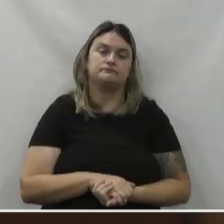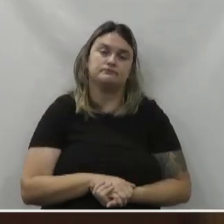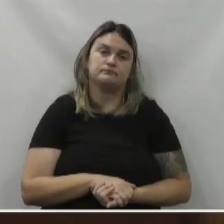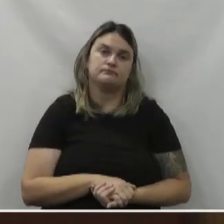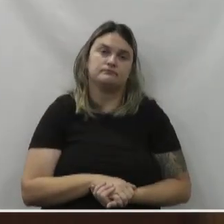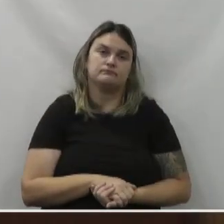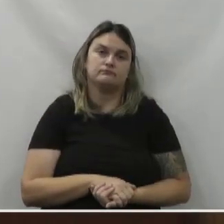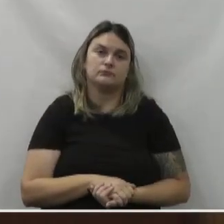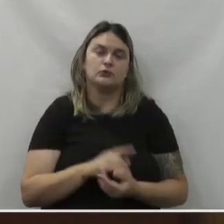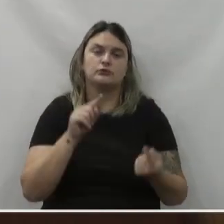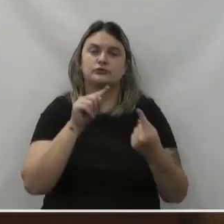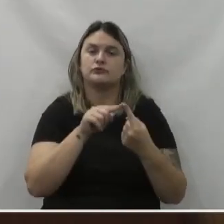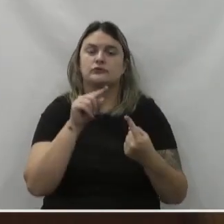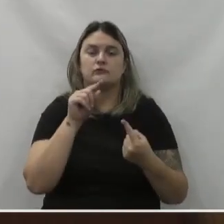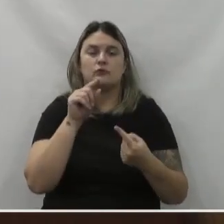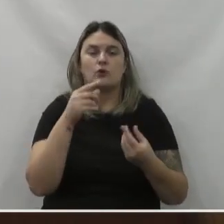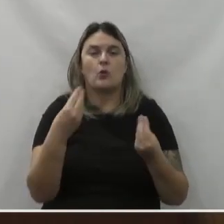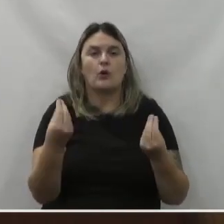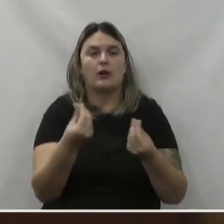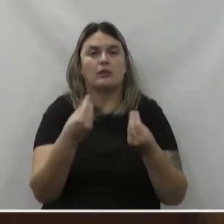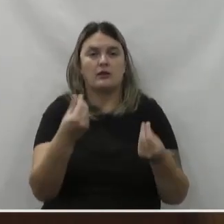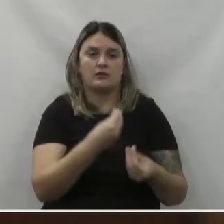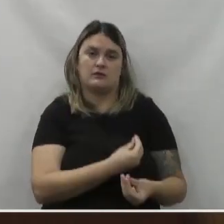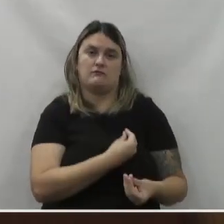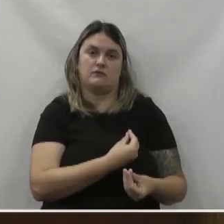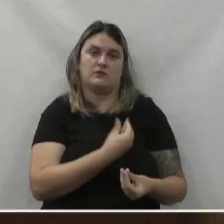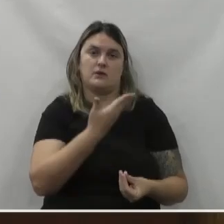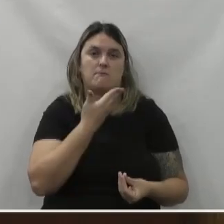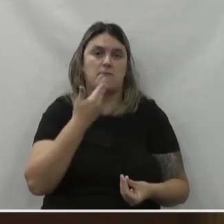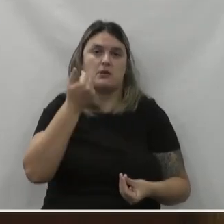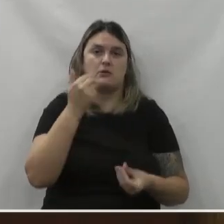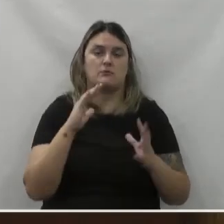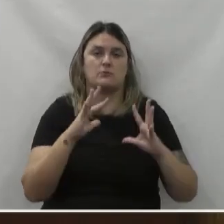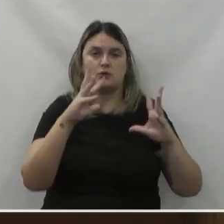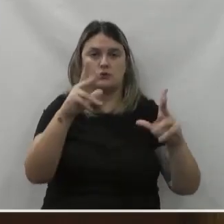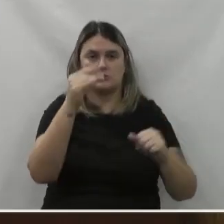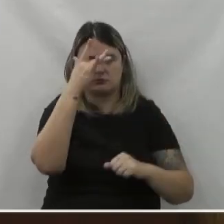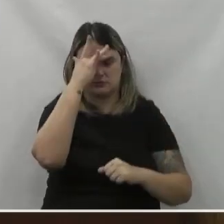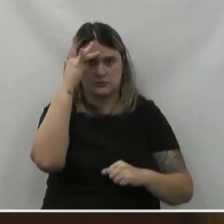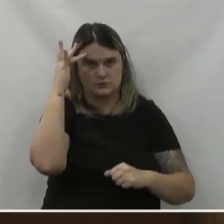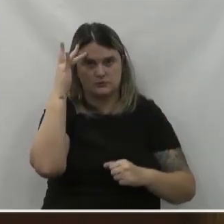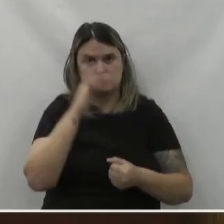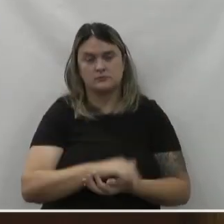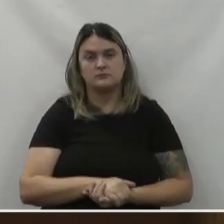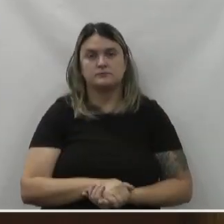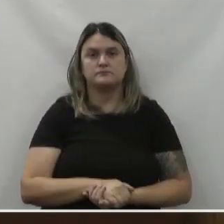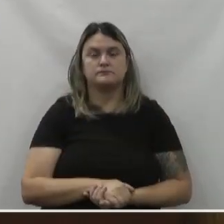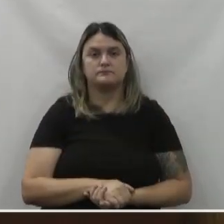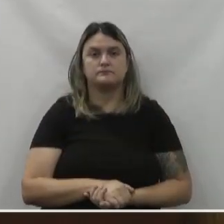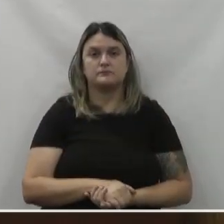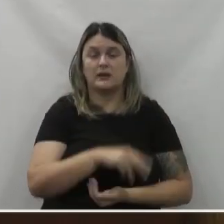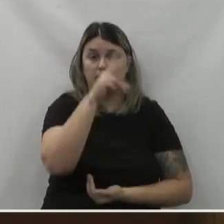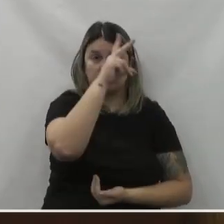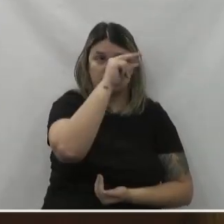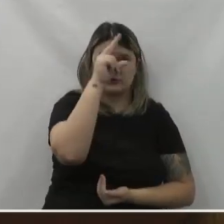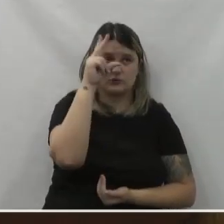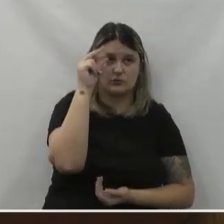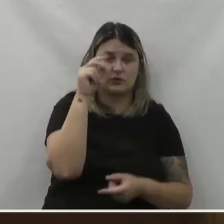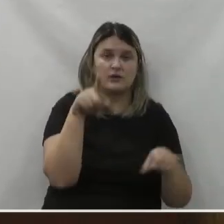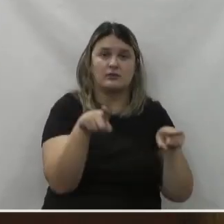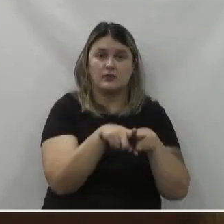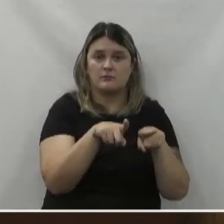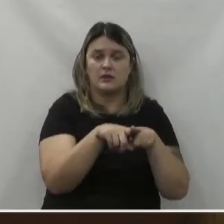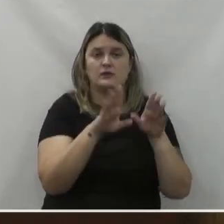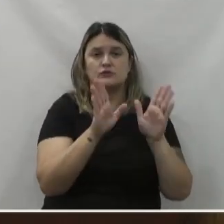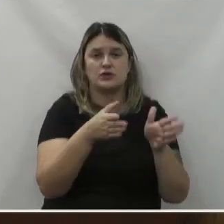gente visa a qualidade aí melhor, né, para todo o munícipe. Daí o executivo também, né, já